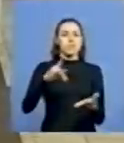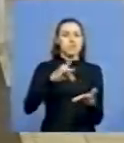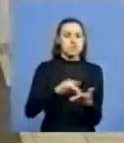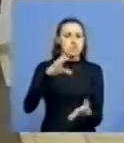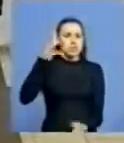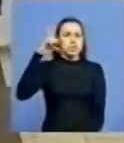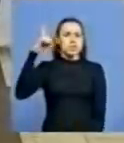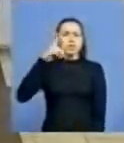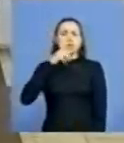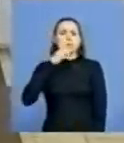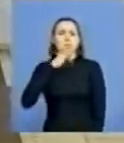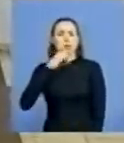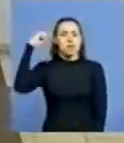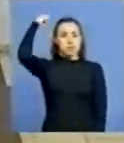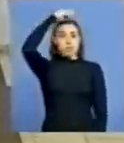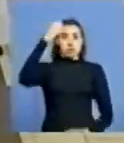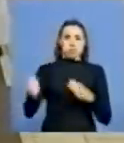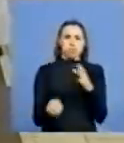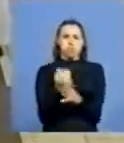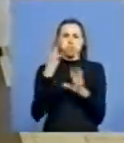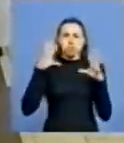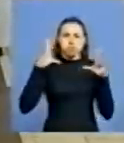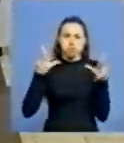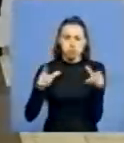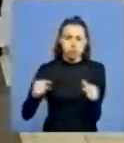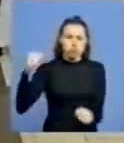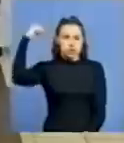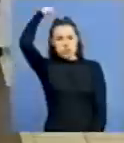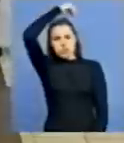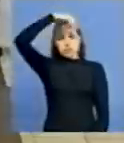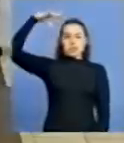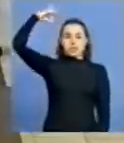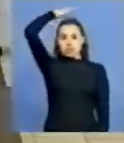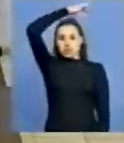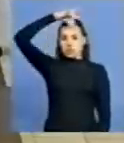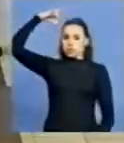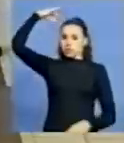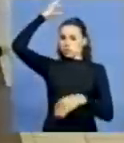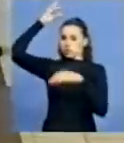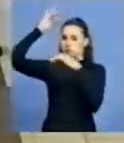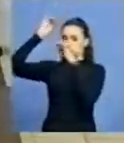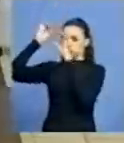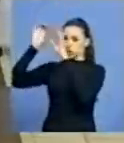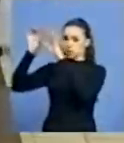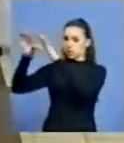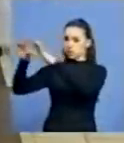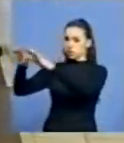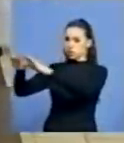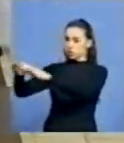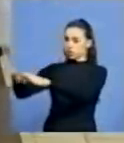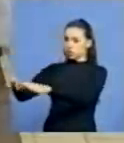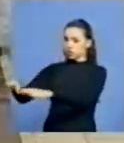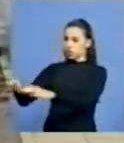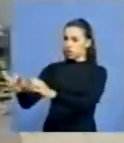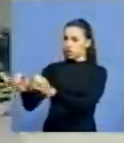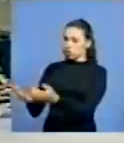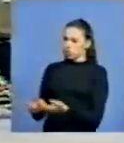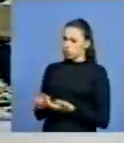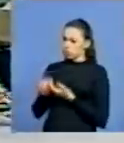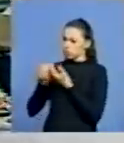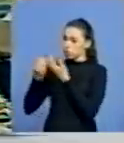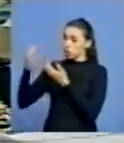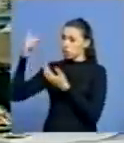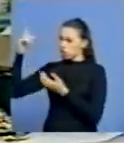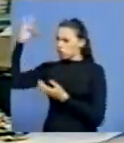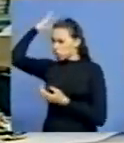Ó Pai, vós sois santo e fonte de toda santidade. Santificai, pois, estas oferendas, derramando sobre